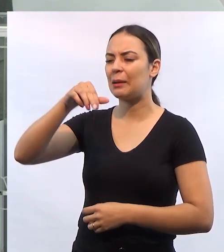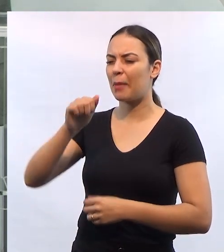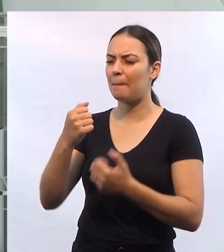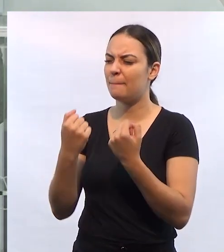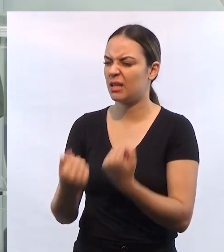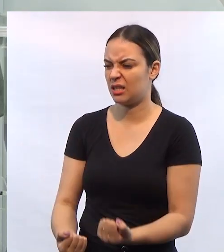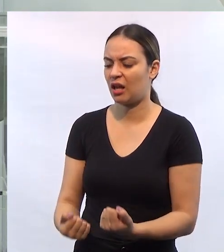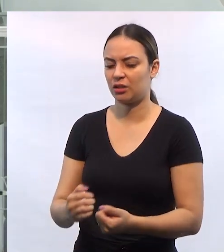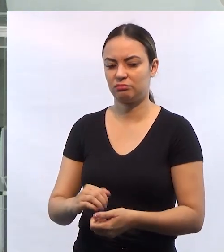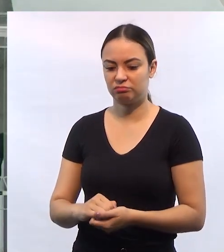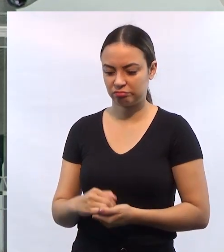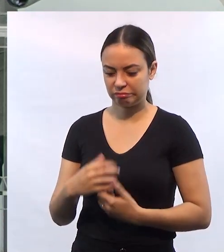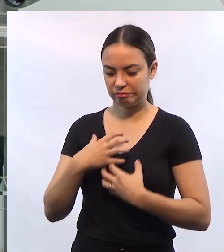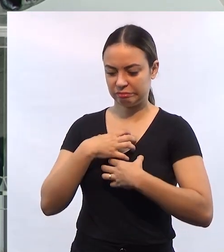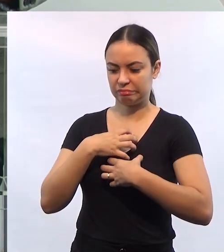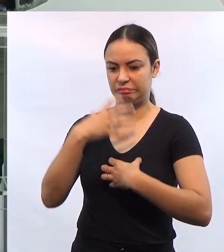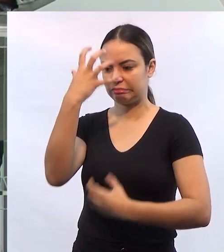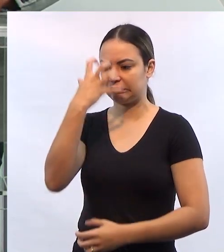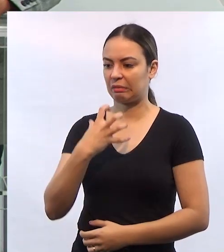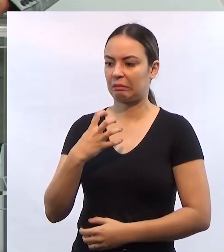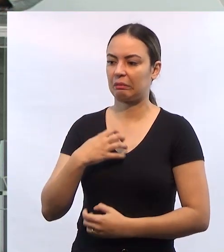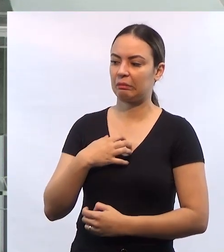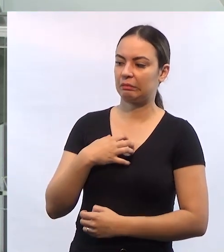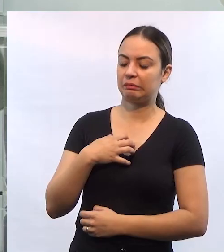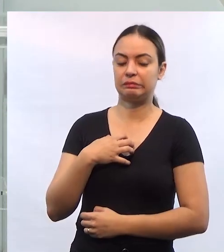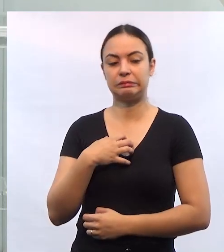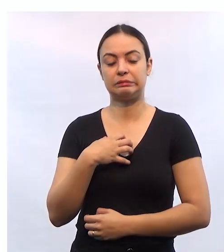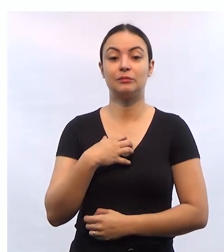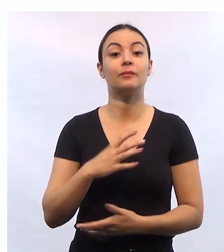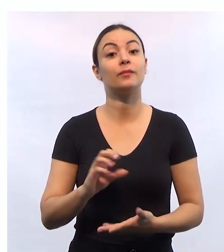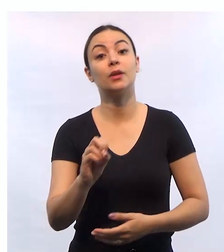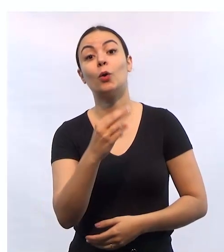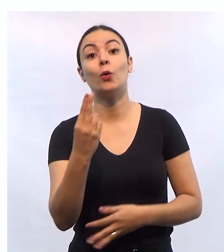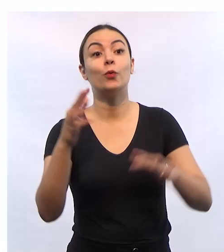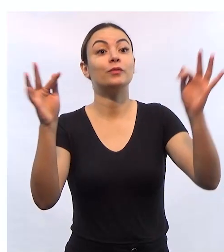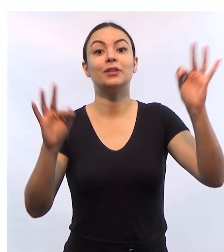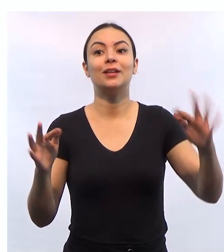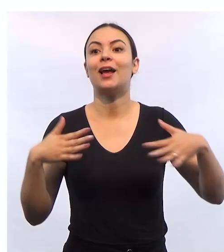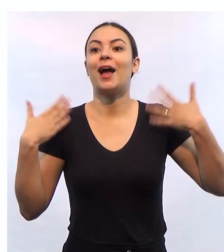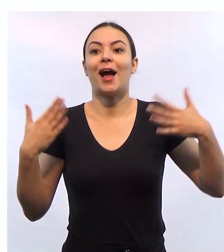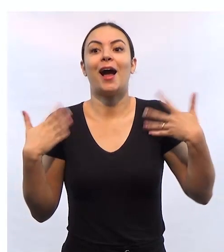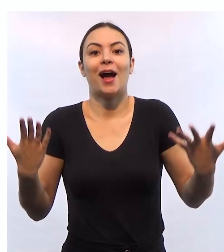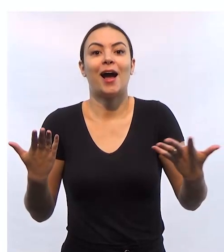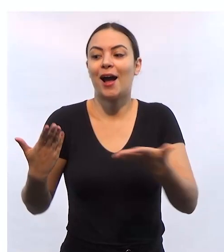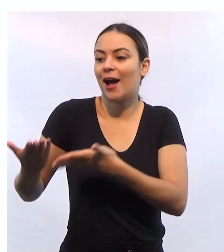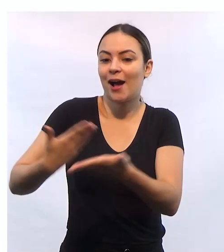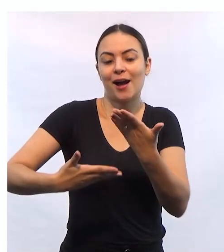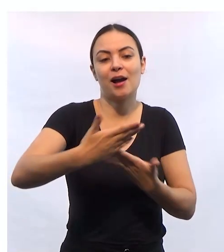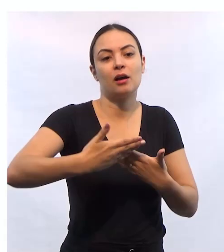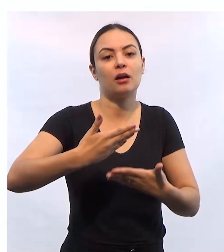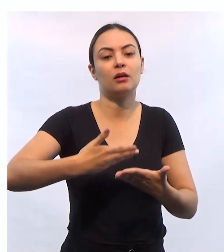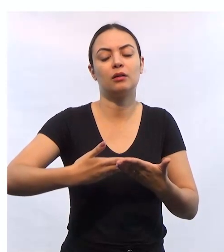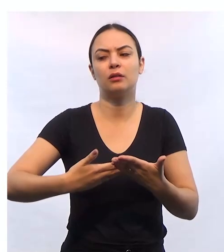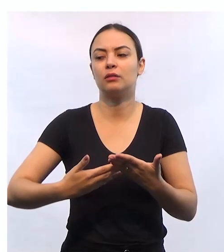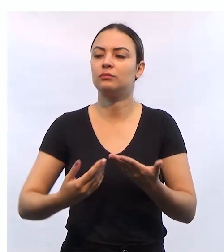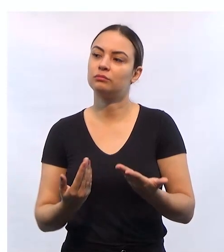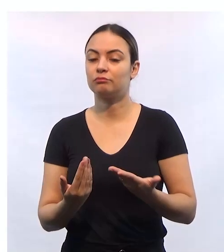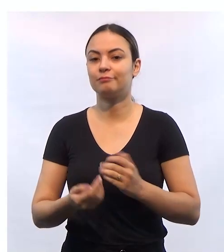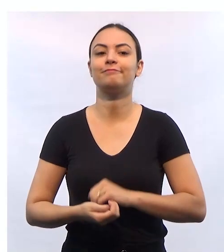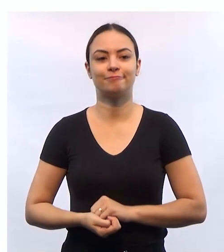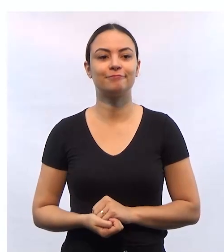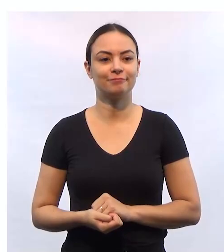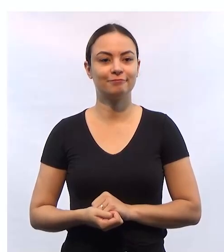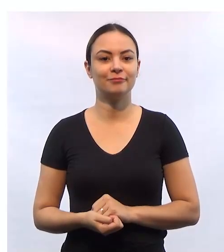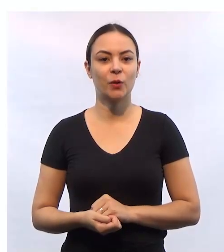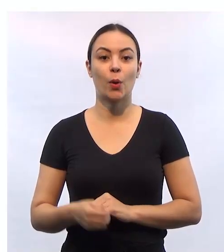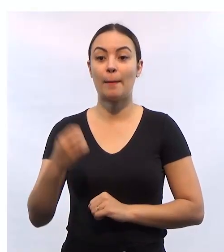é exatamente isso, o clima organizacional. É aquilo, coloque de novo, ó, constitui o meio organizacional, está intimamente ligado ao quê?